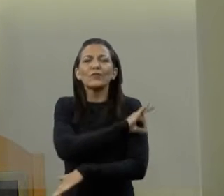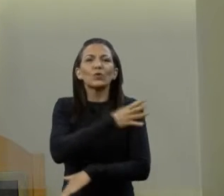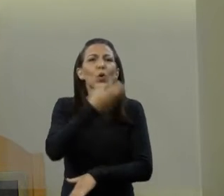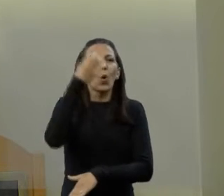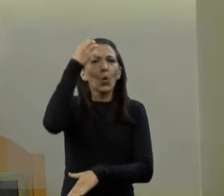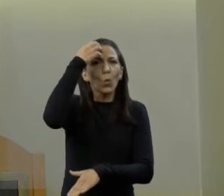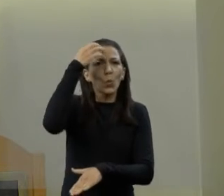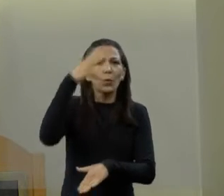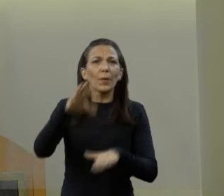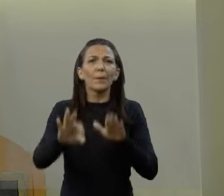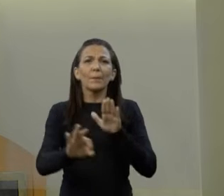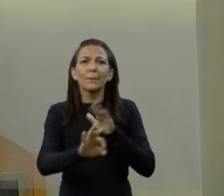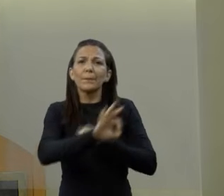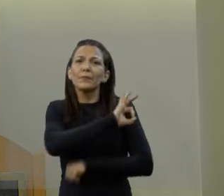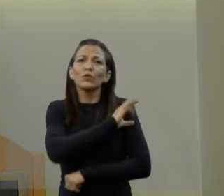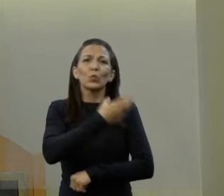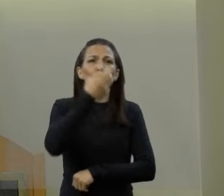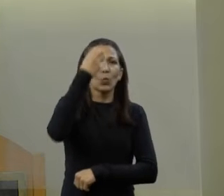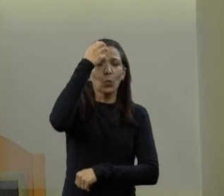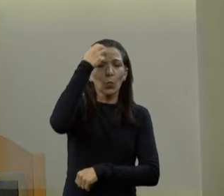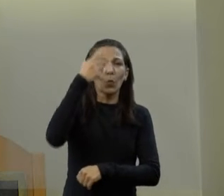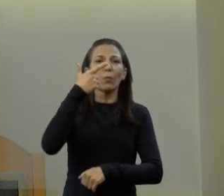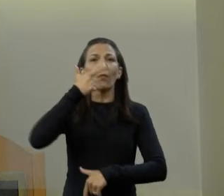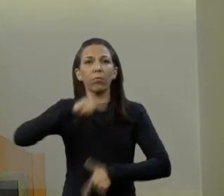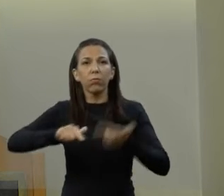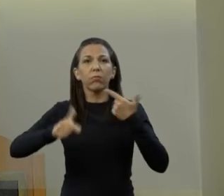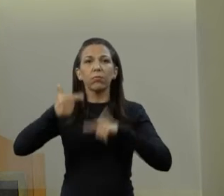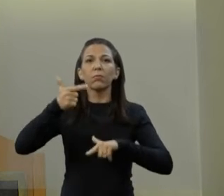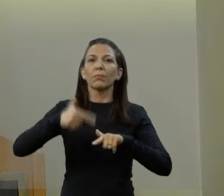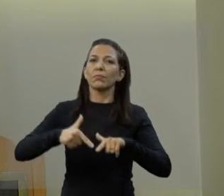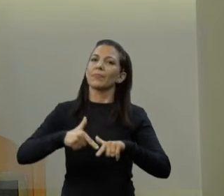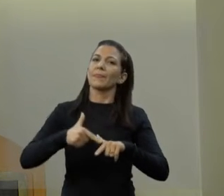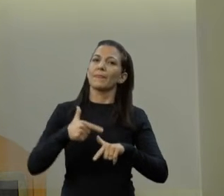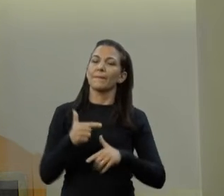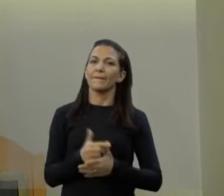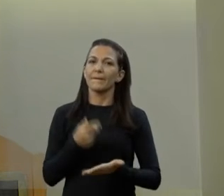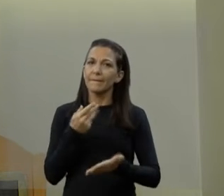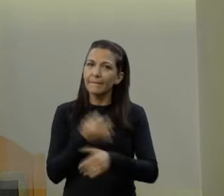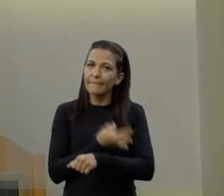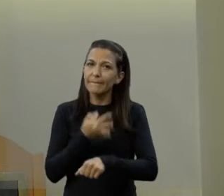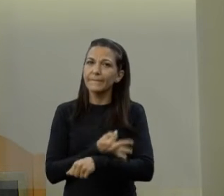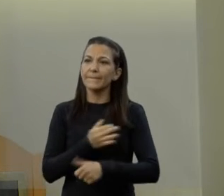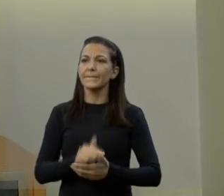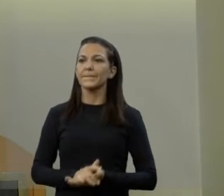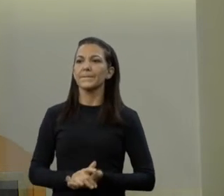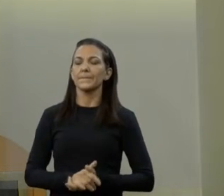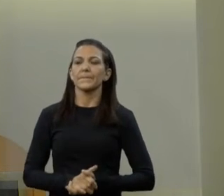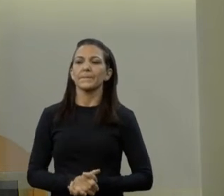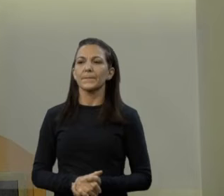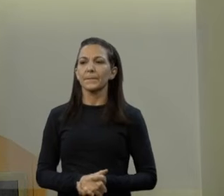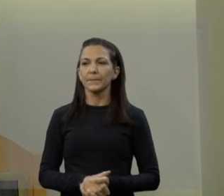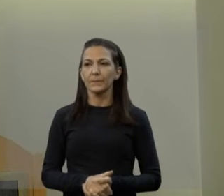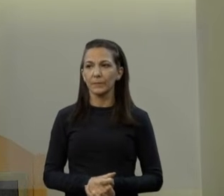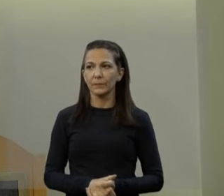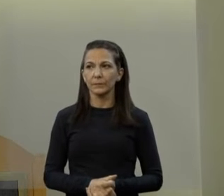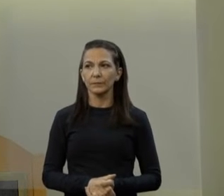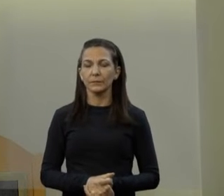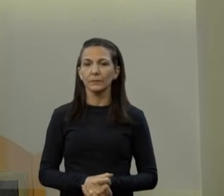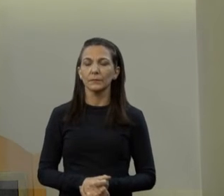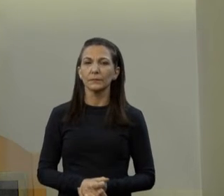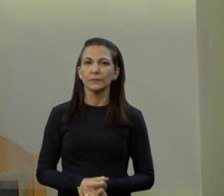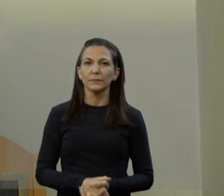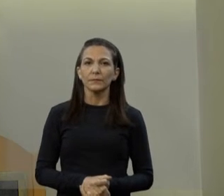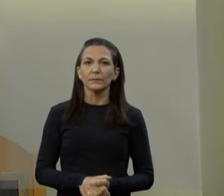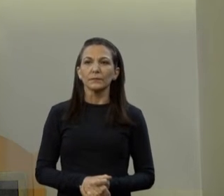segunda prefeitura segundo a prefeitura essa conta prefeitura E aí Oi e